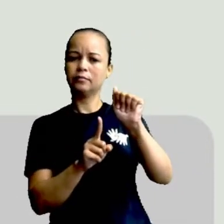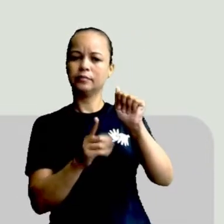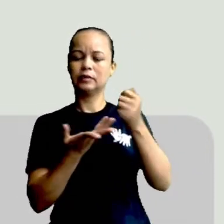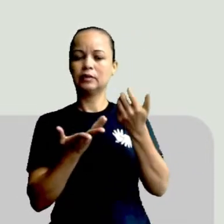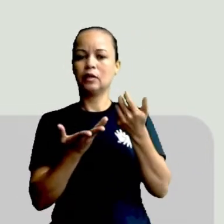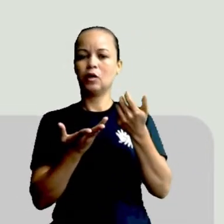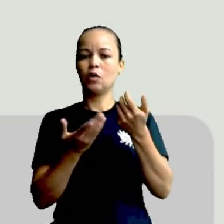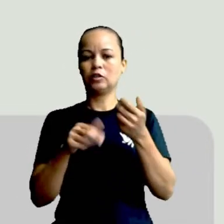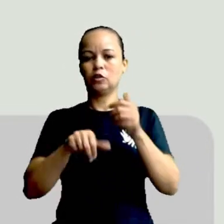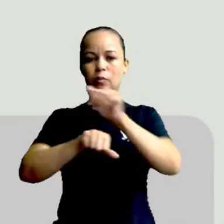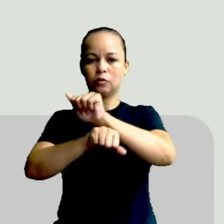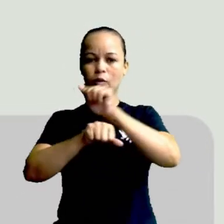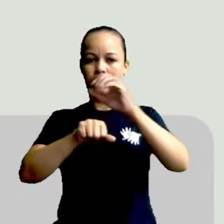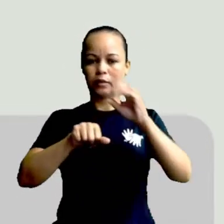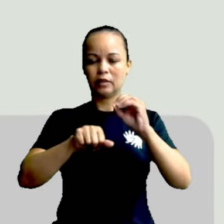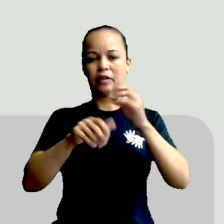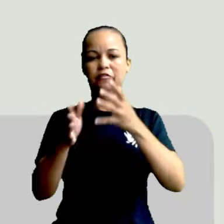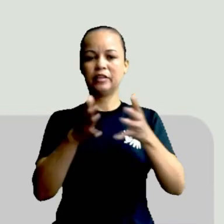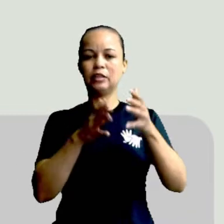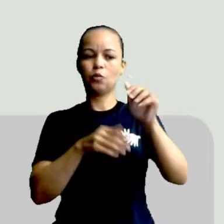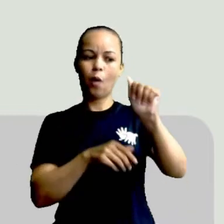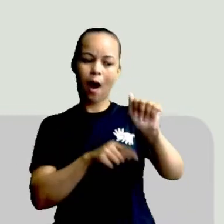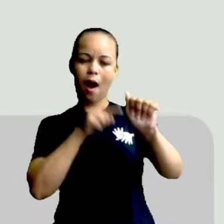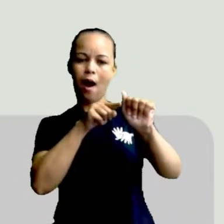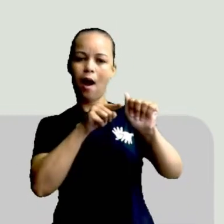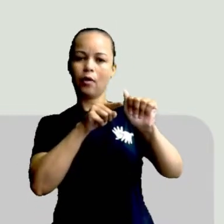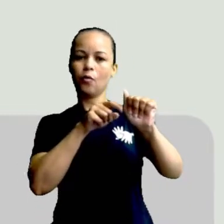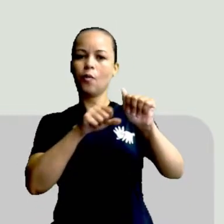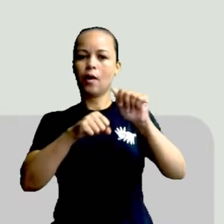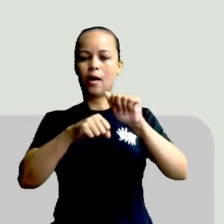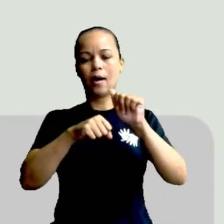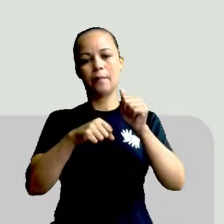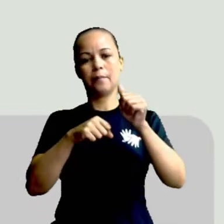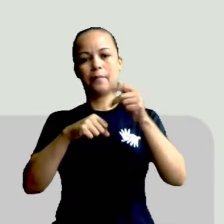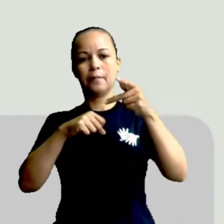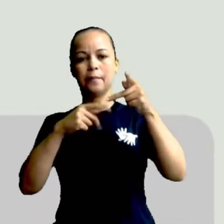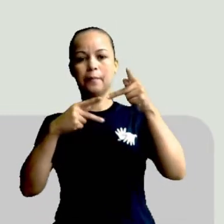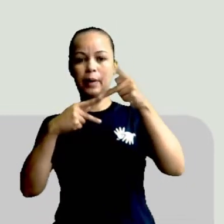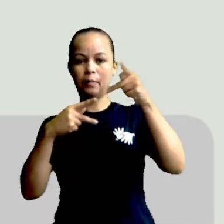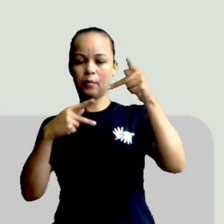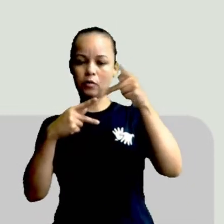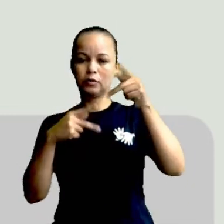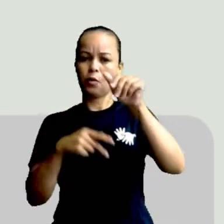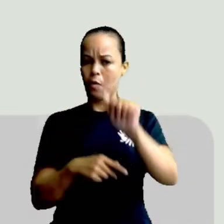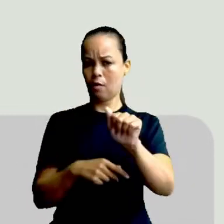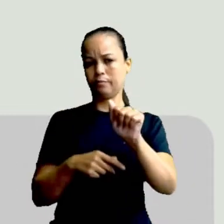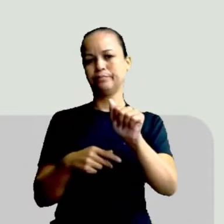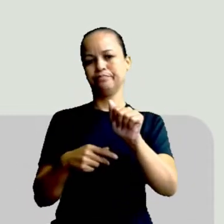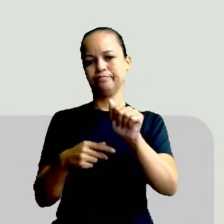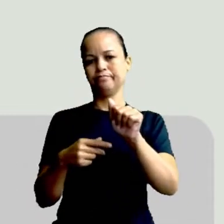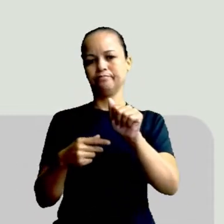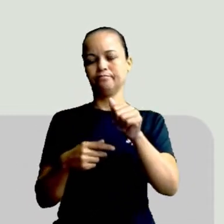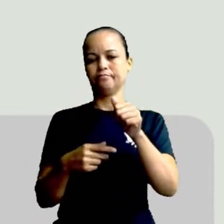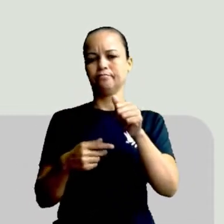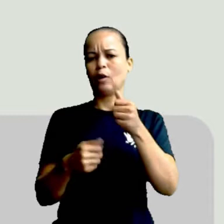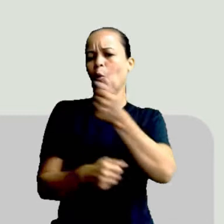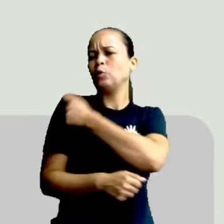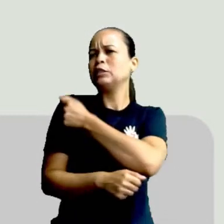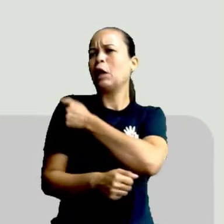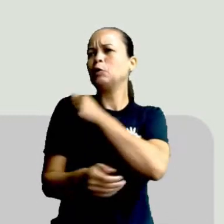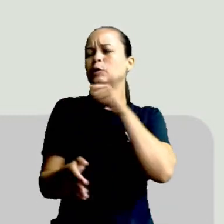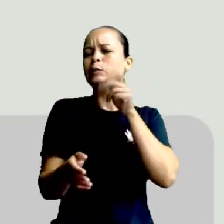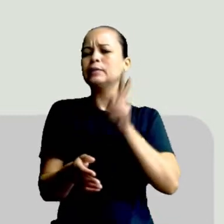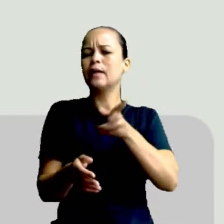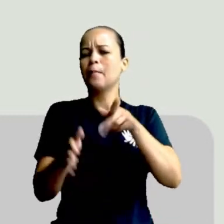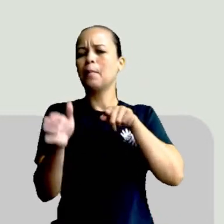a soma do artigo definido a com a preposição a os alunos o Mc questionado dela e